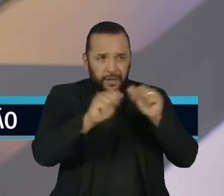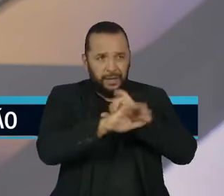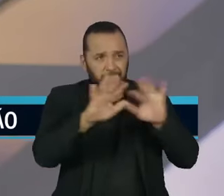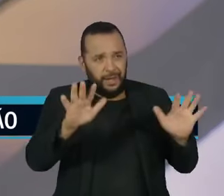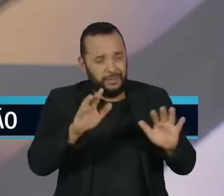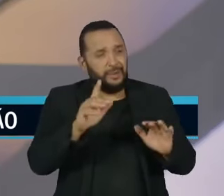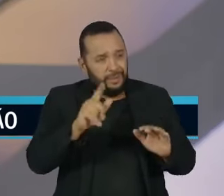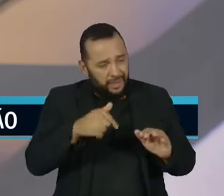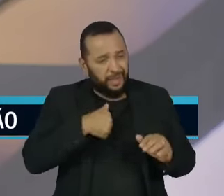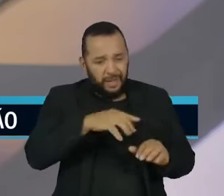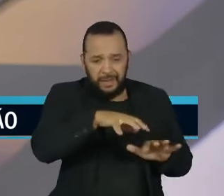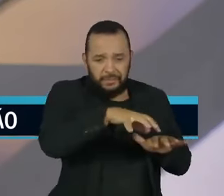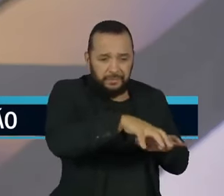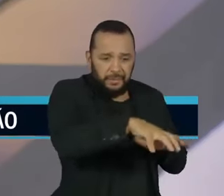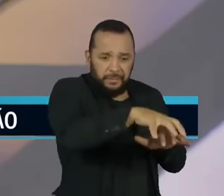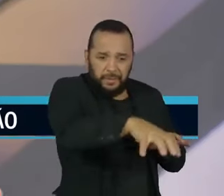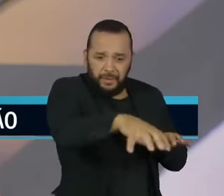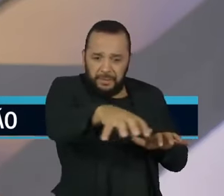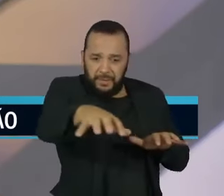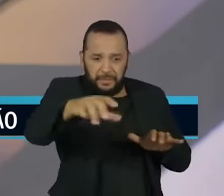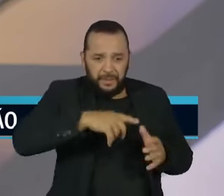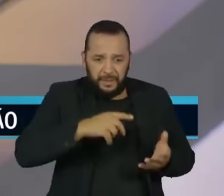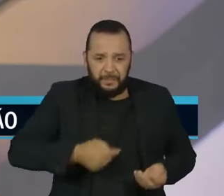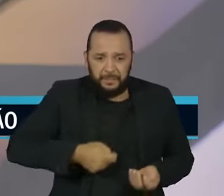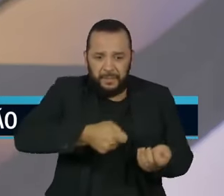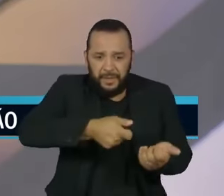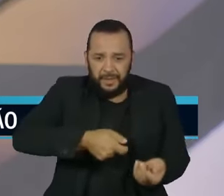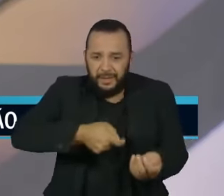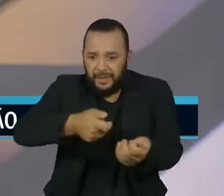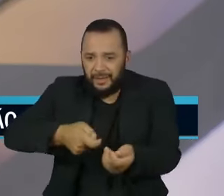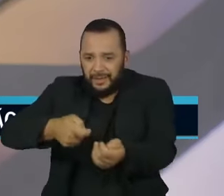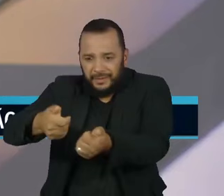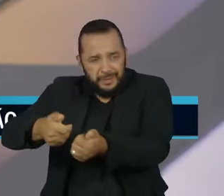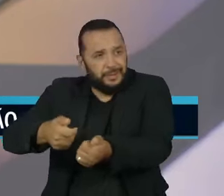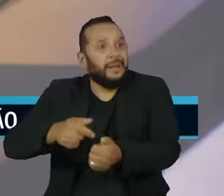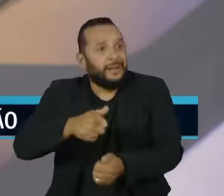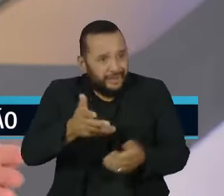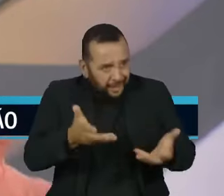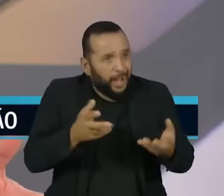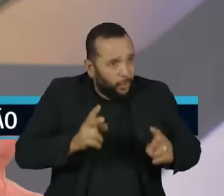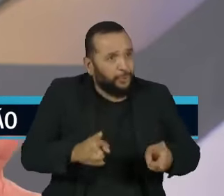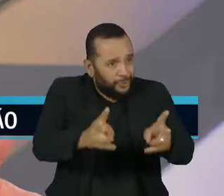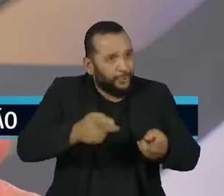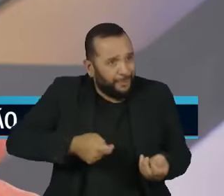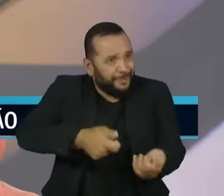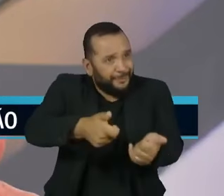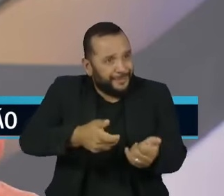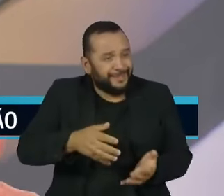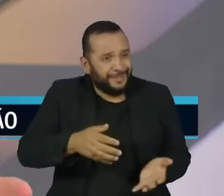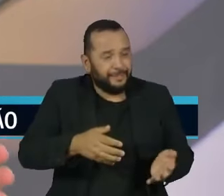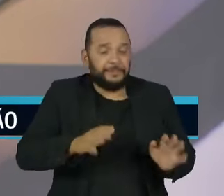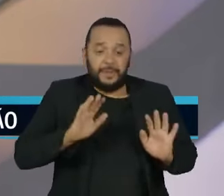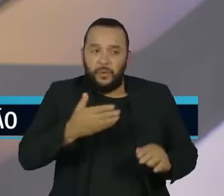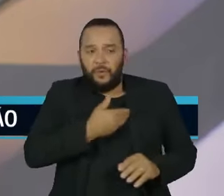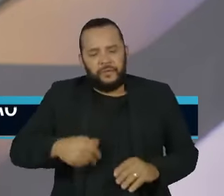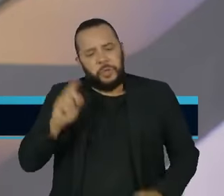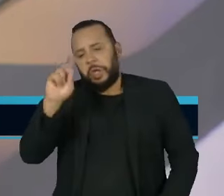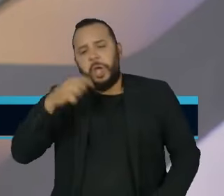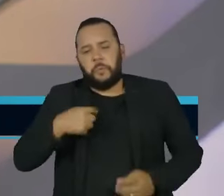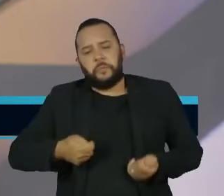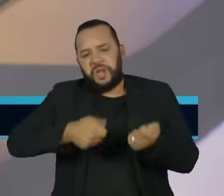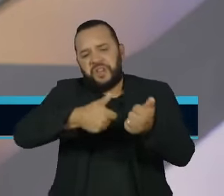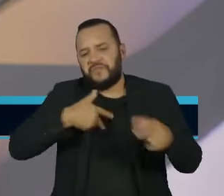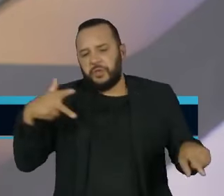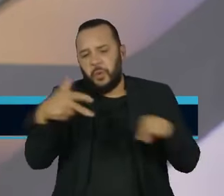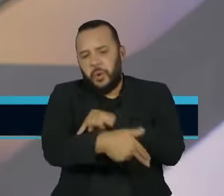setores beneficiados que naturalmente se opõe ao fim dessa desoneração e o governo tem um outro ponto de vista eh